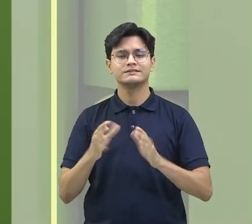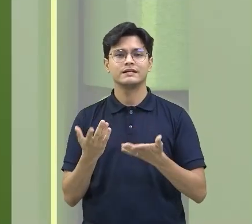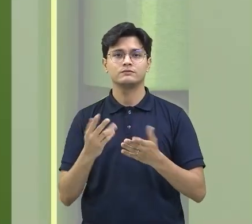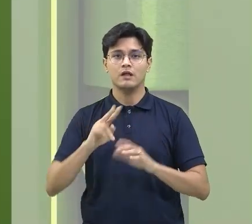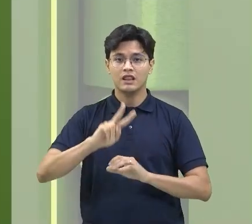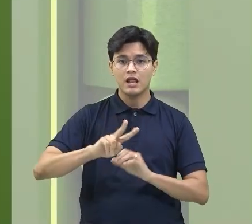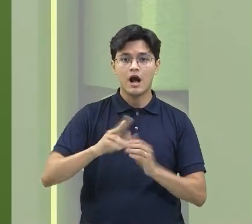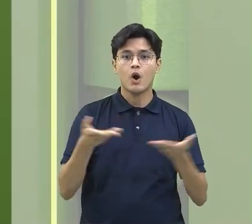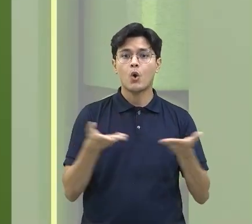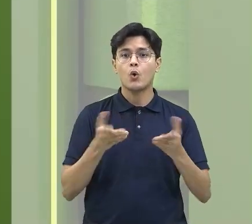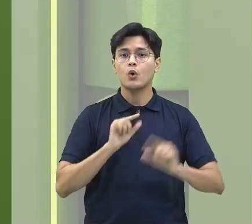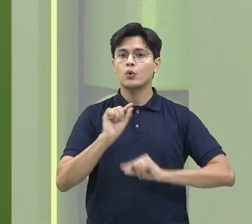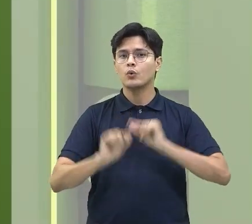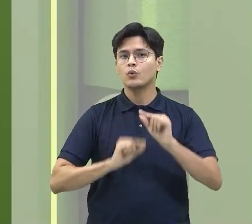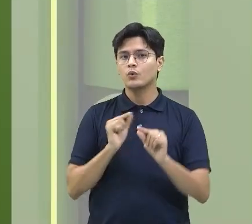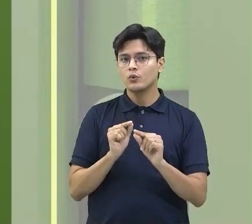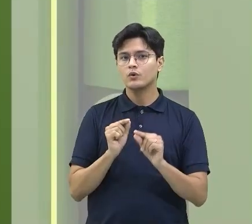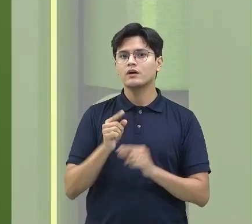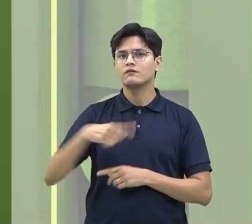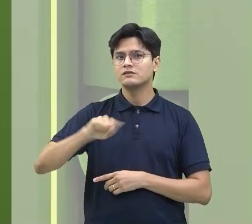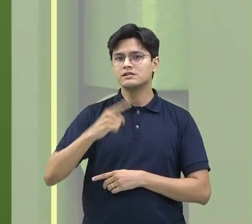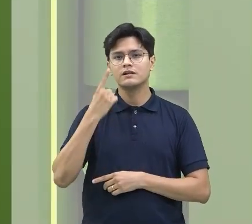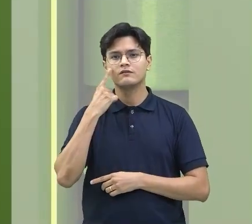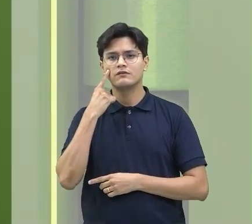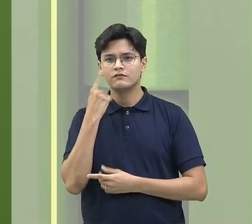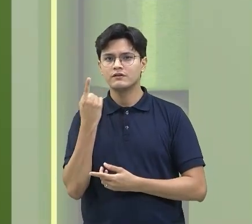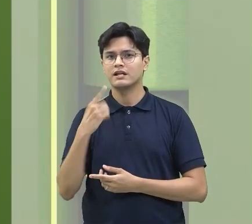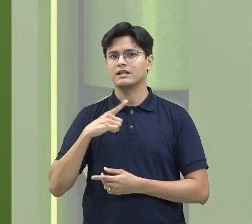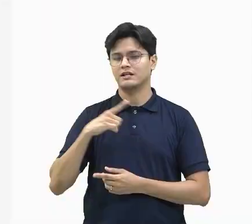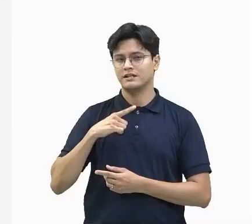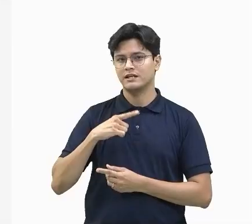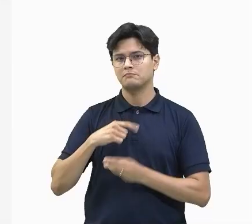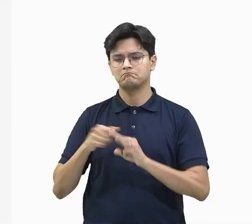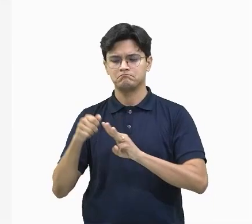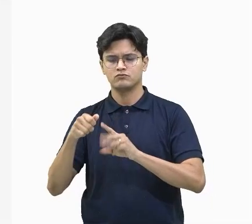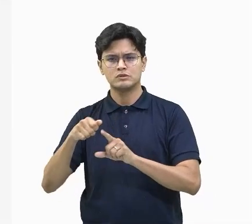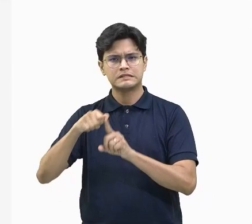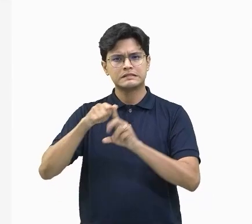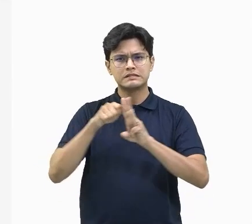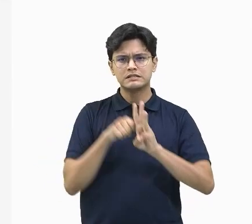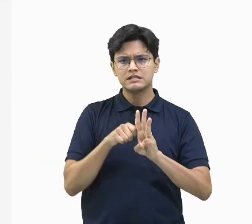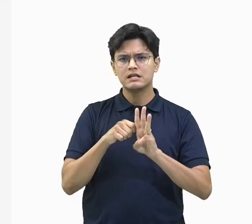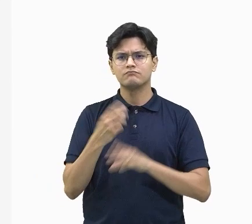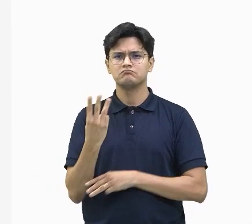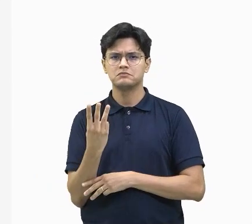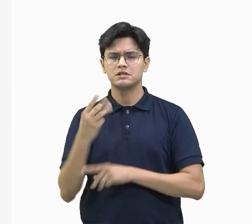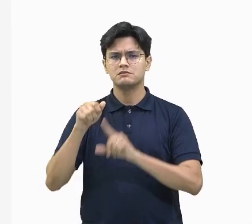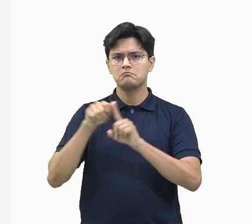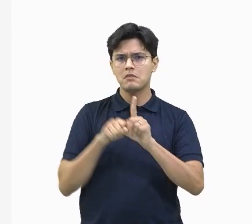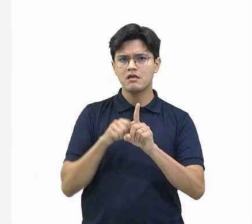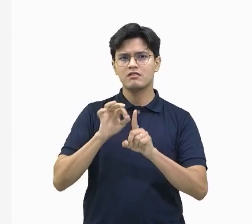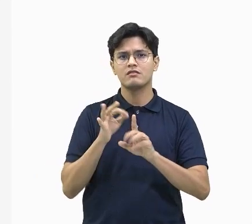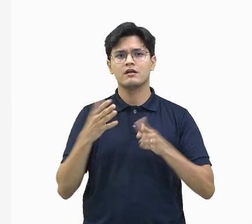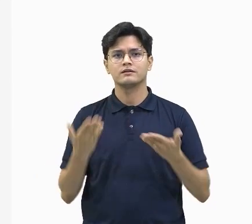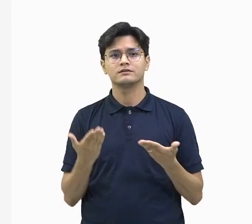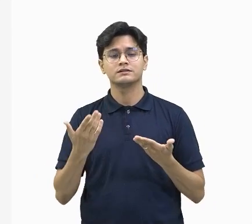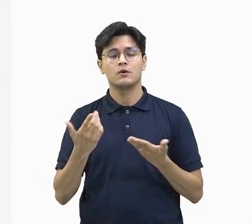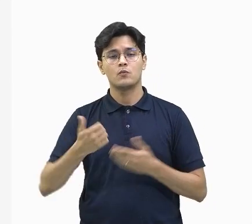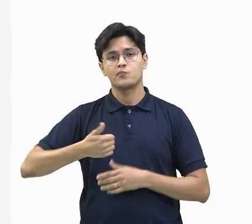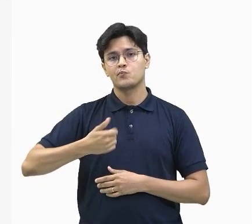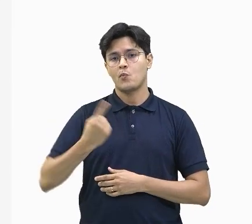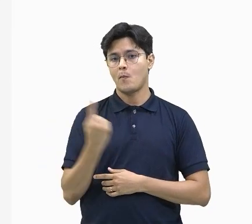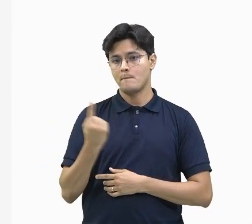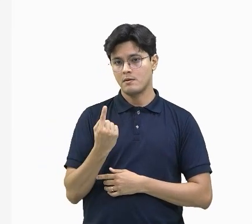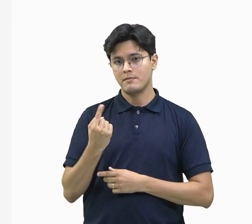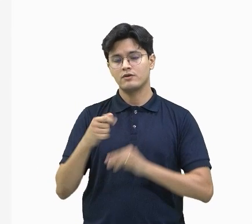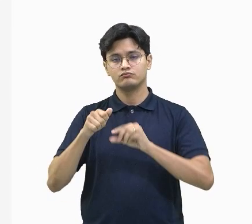trimestre, vendo, assim, de maneira geral, o que aconteceu em cada um deles, os principais acontecimentos. Então, no primeiro trimestre